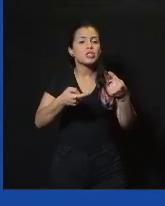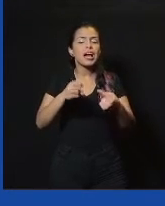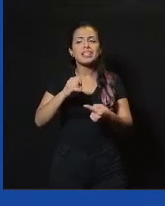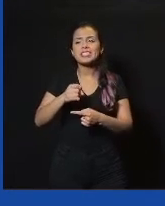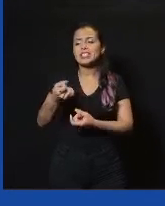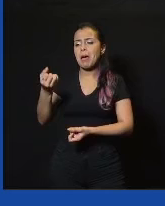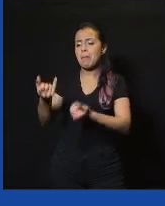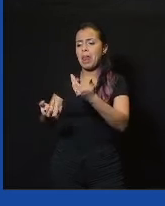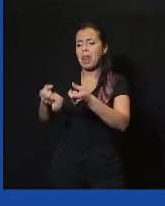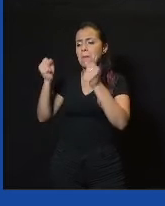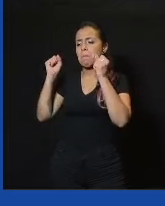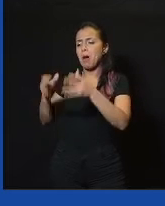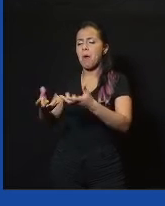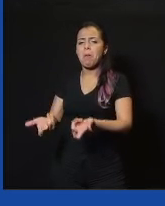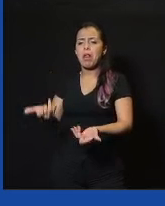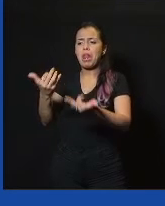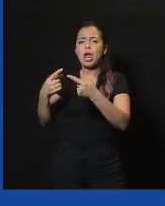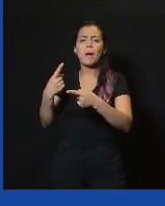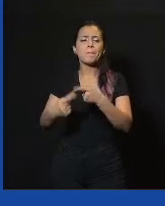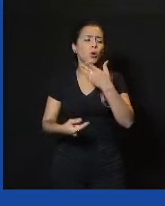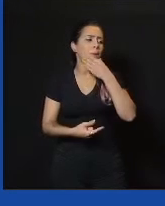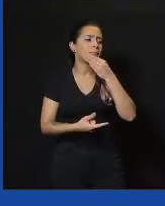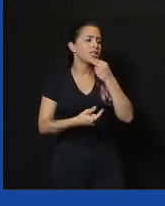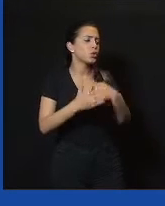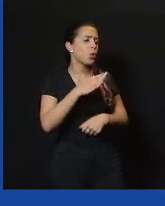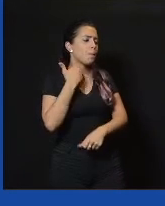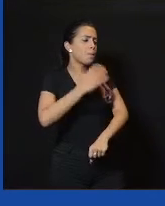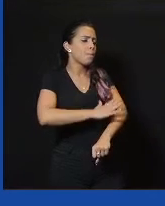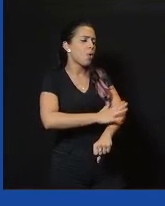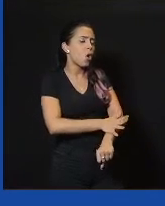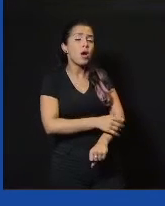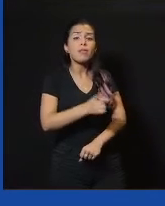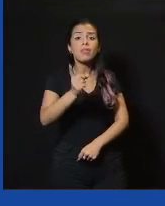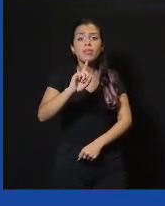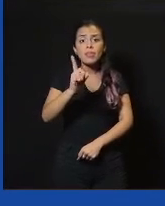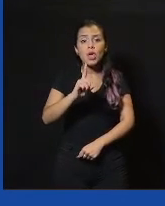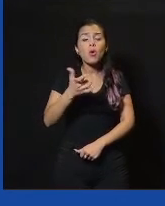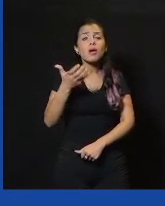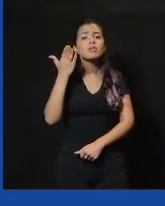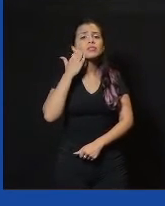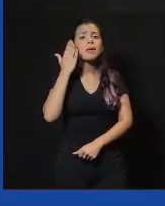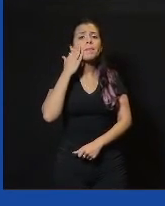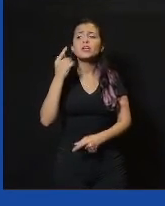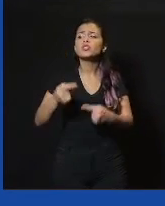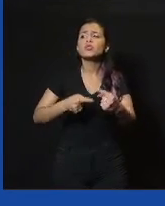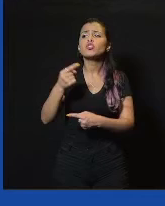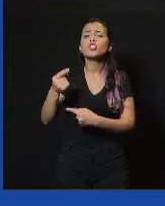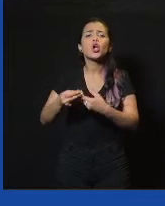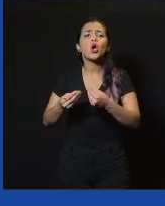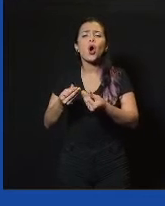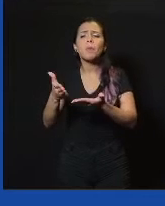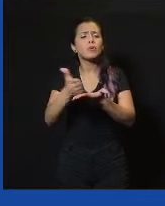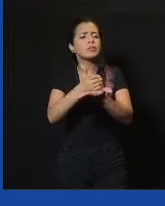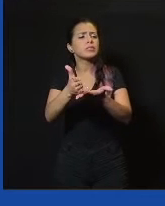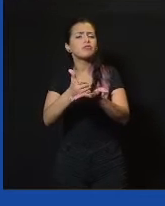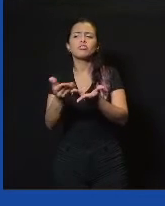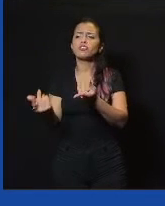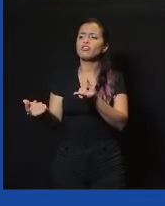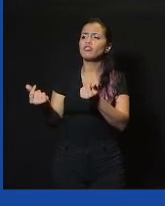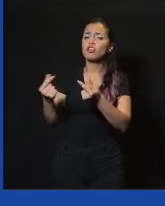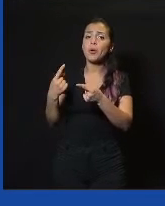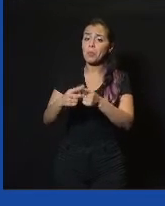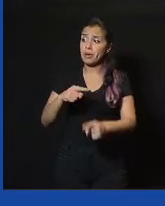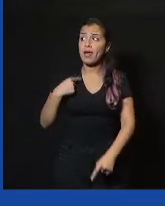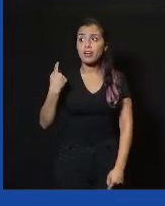morreu um menino de uma questão racista. Eu quero discutir como é que um grande conglomerado empresarial divide receita, porque nós que mantemos a receita